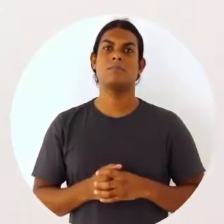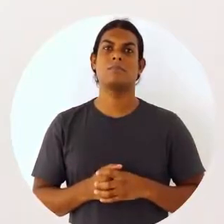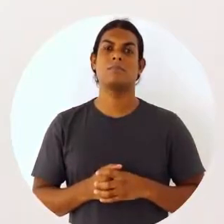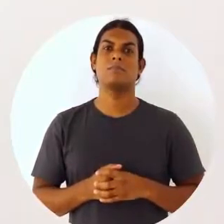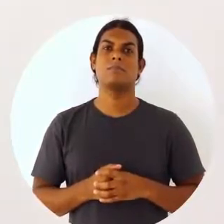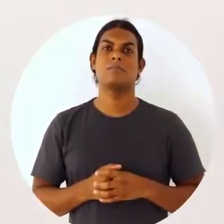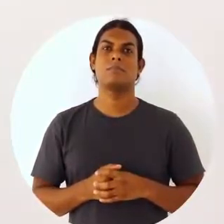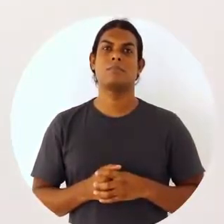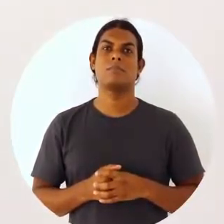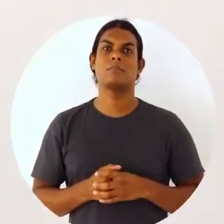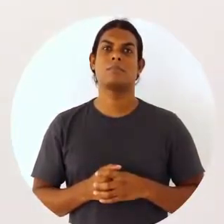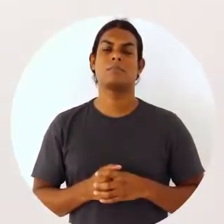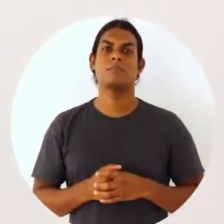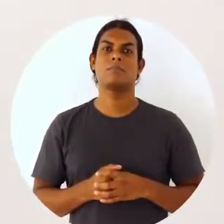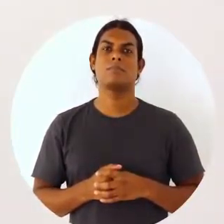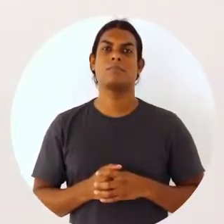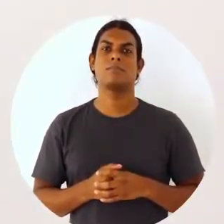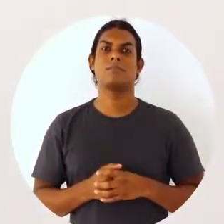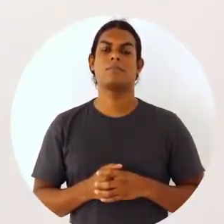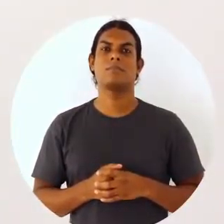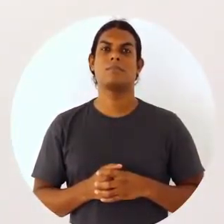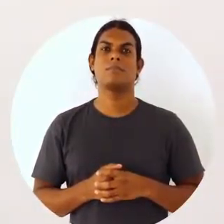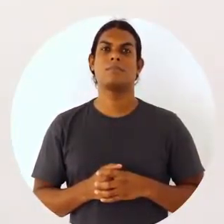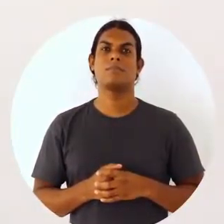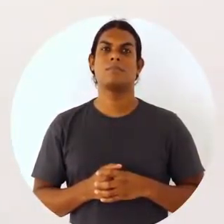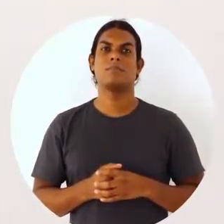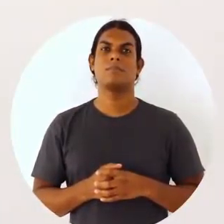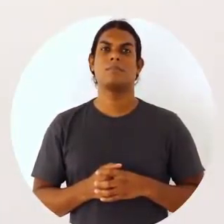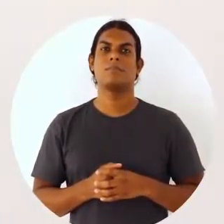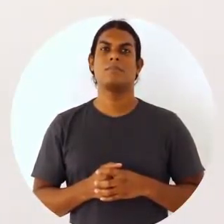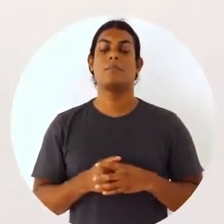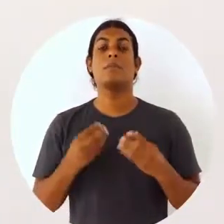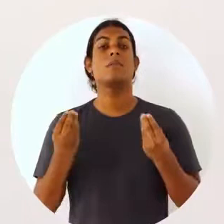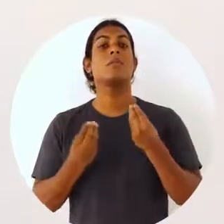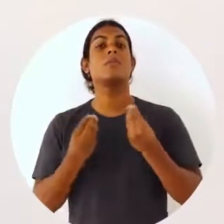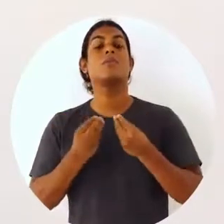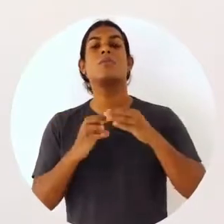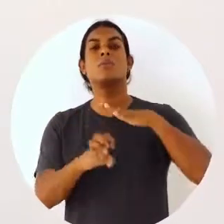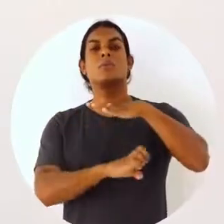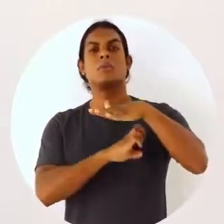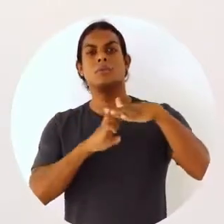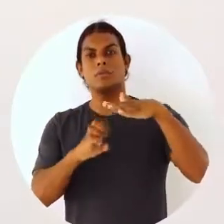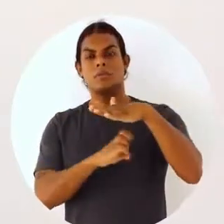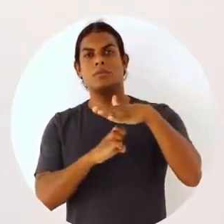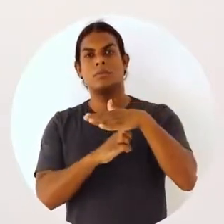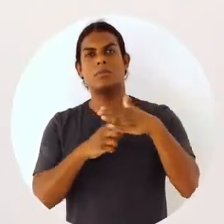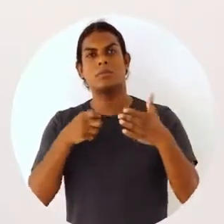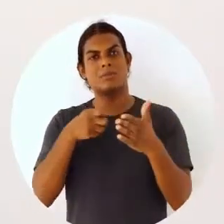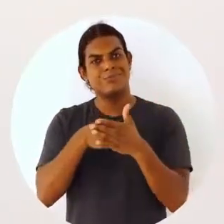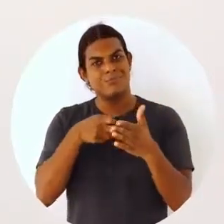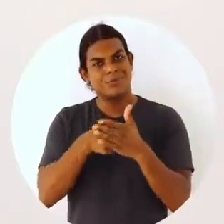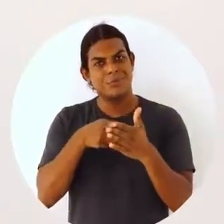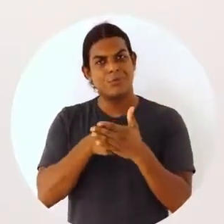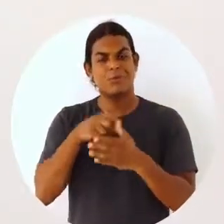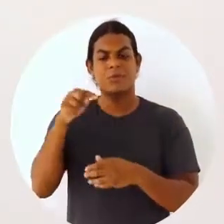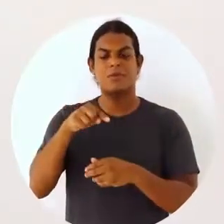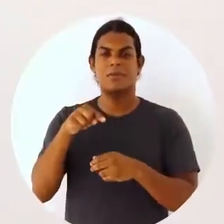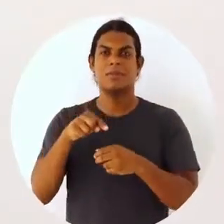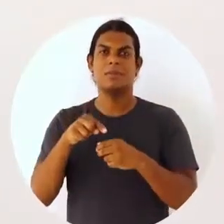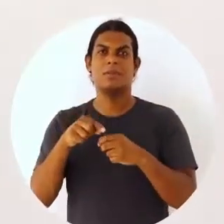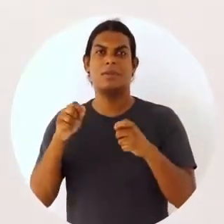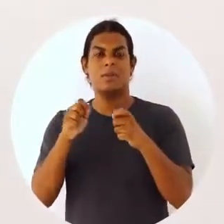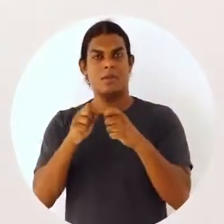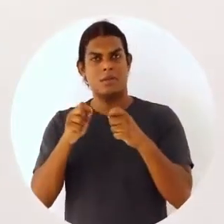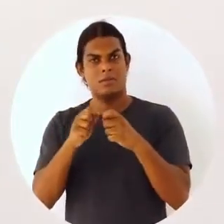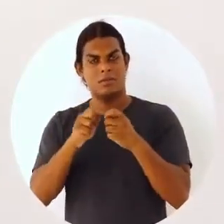com aquilo que estava sendo posto no manual. E como é que as empresas garantiam que, de fato, os indivíduos executariam de